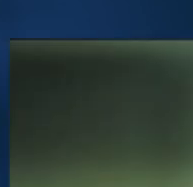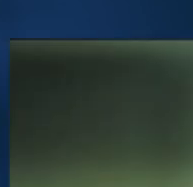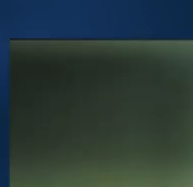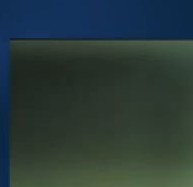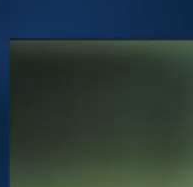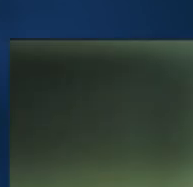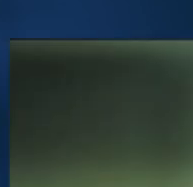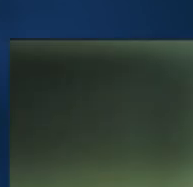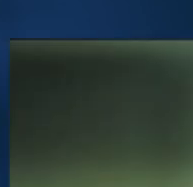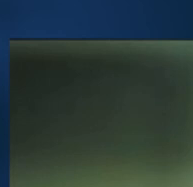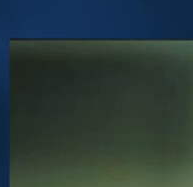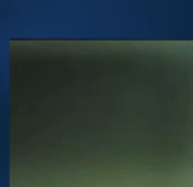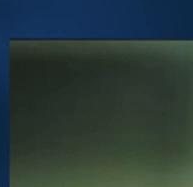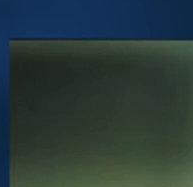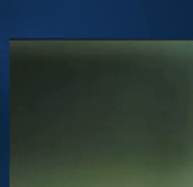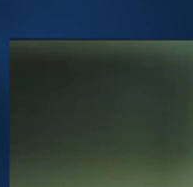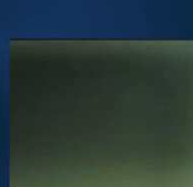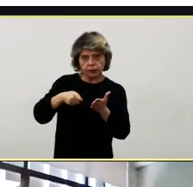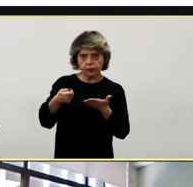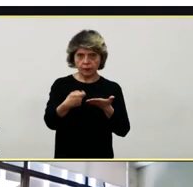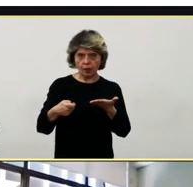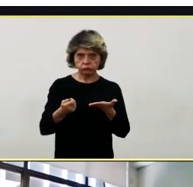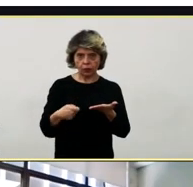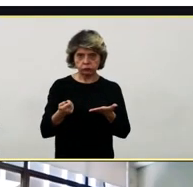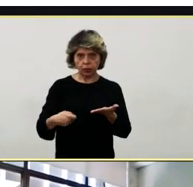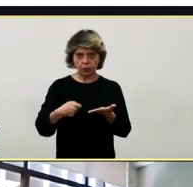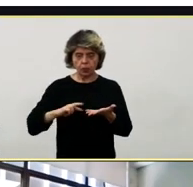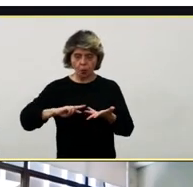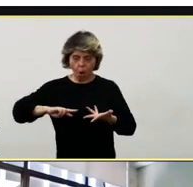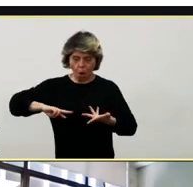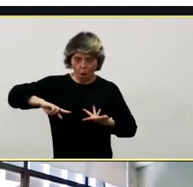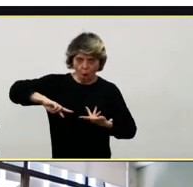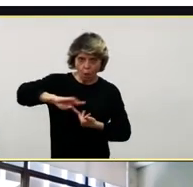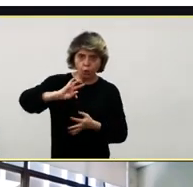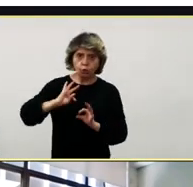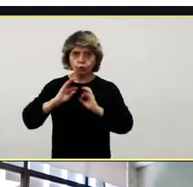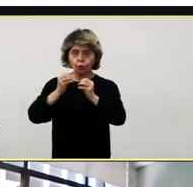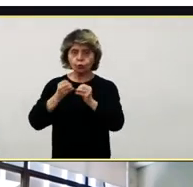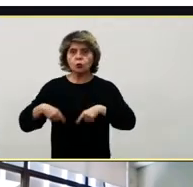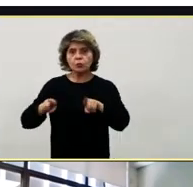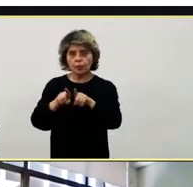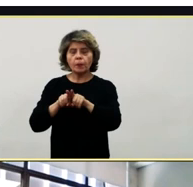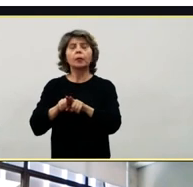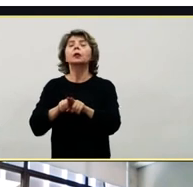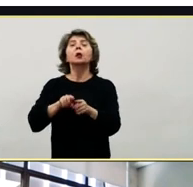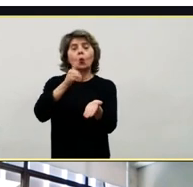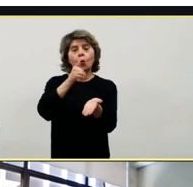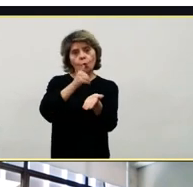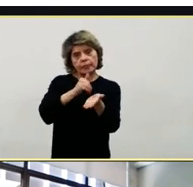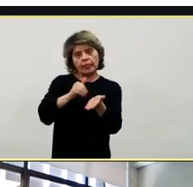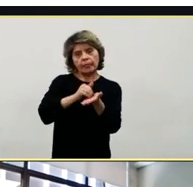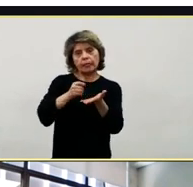Ministério Público de Contas, José Américo da Costa Júnior. A sessão foi transmitida ao vivo pela internet e pode ser revista no canal